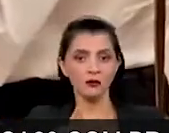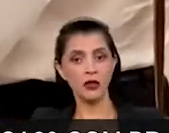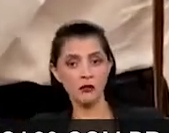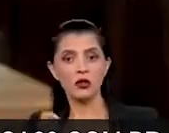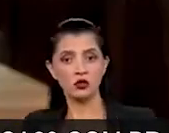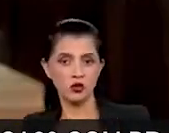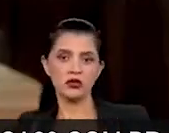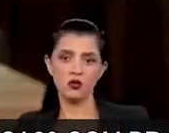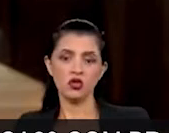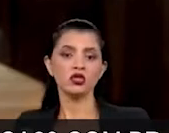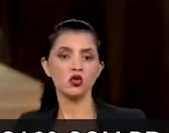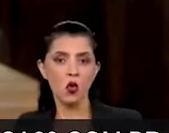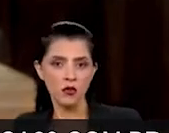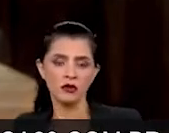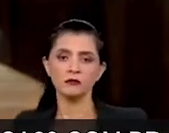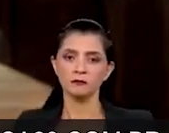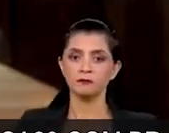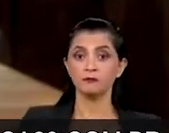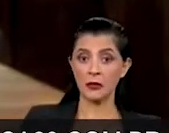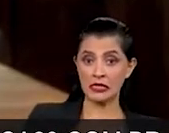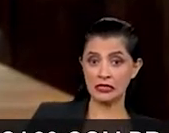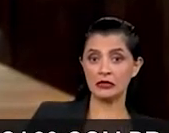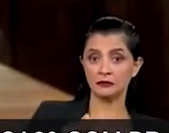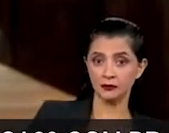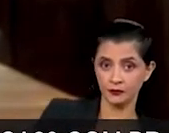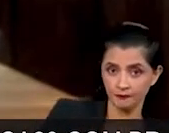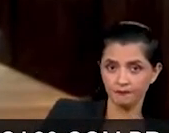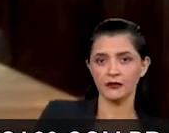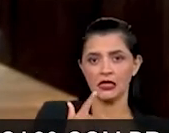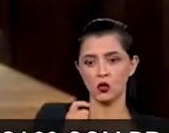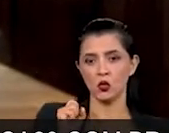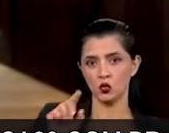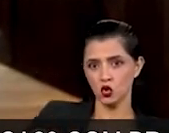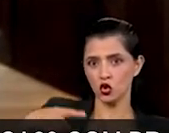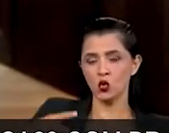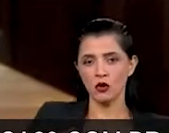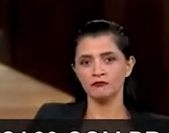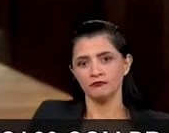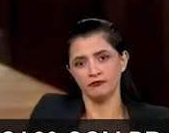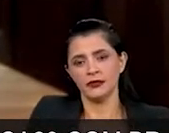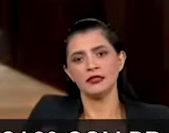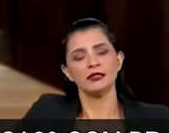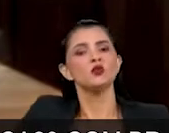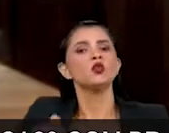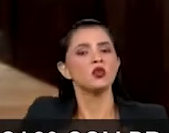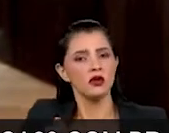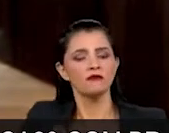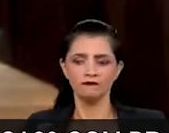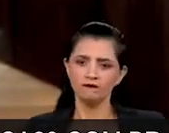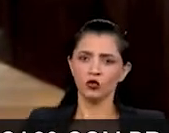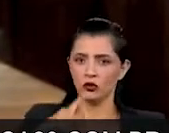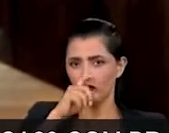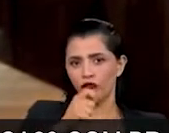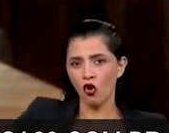e do comércio. É o terceiro mês que a indústria continua crescendo. Isso quer dizer que nós estamos retomando o crescimento da